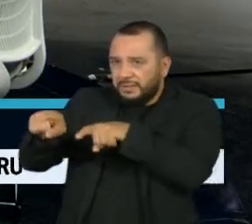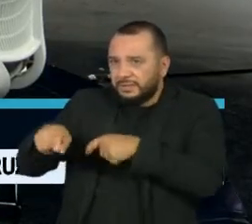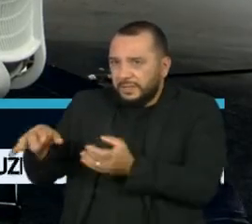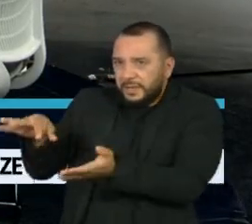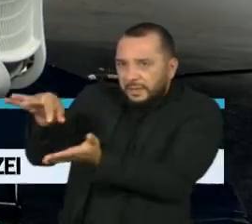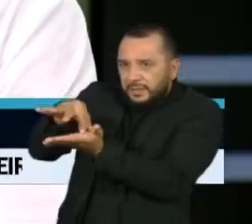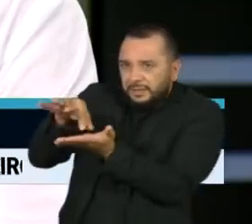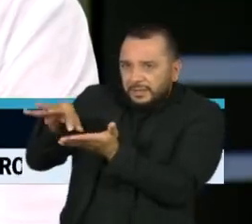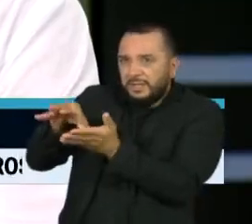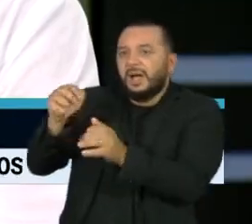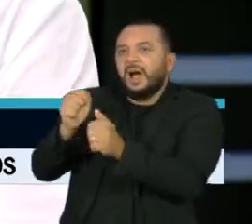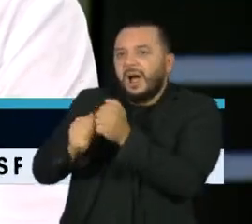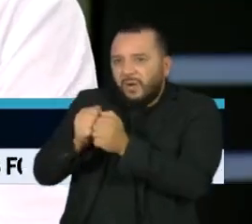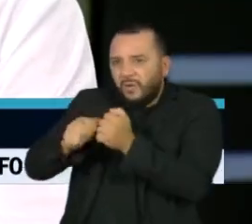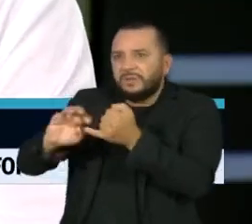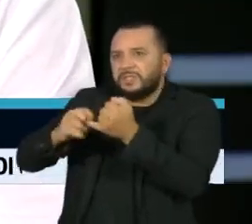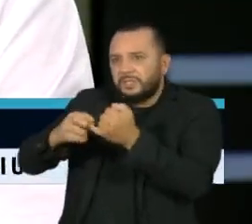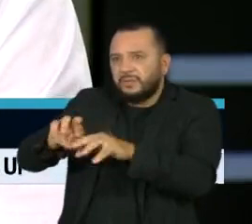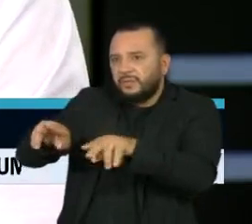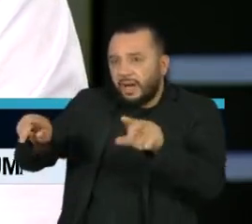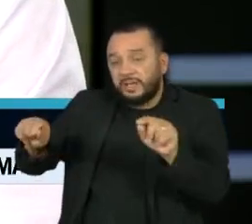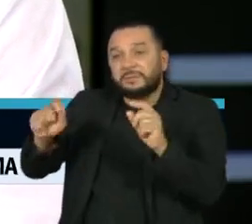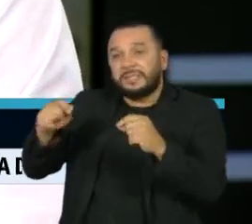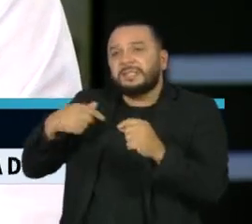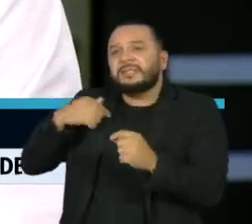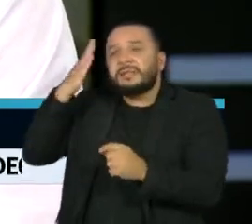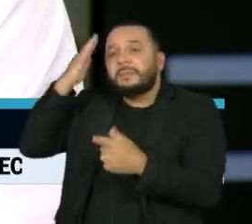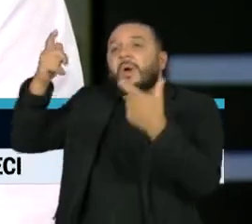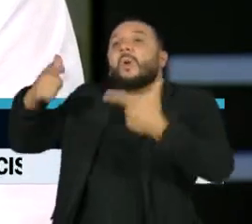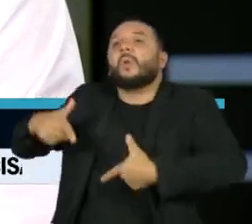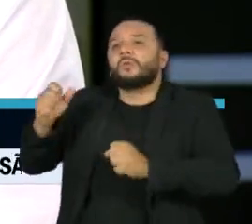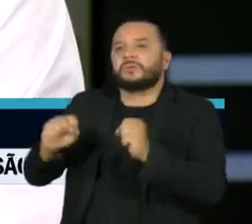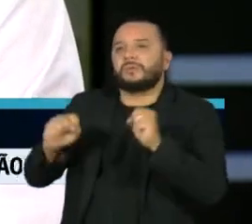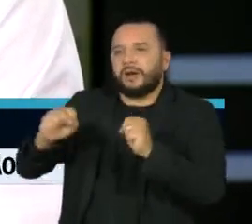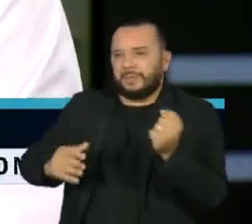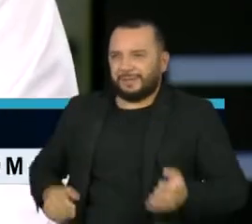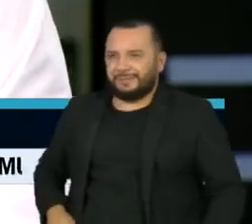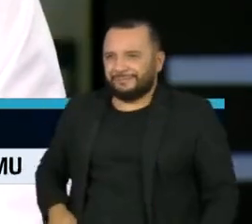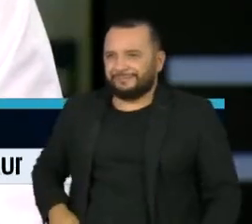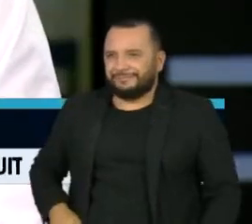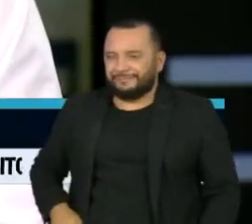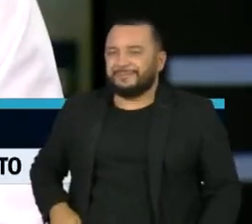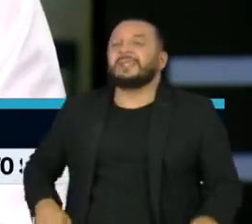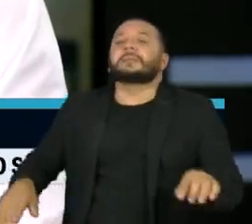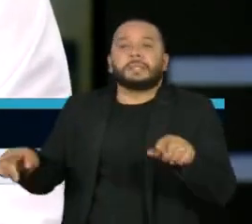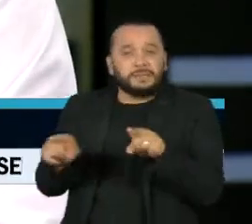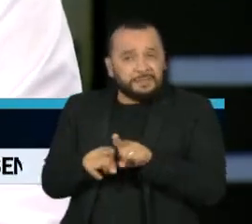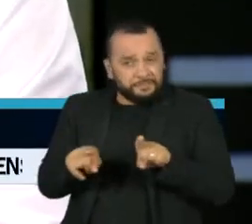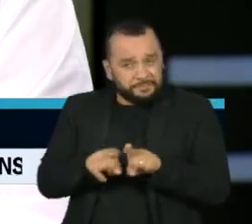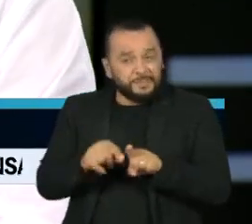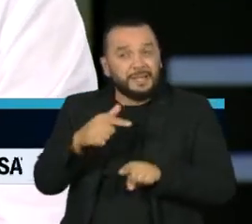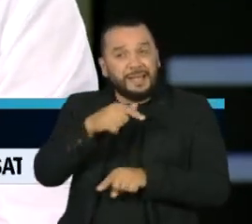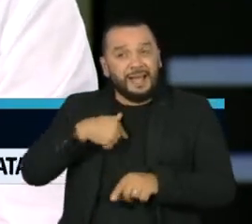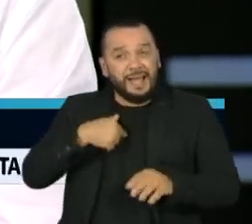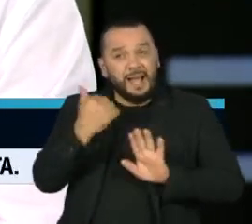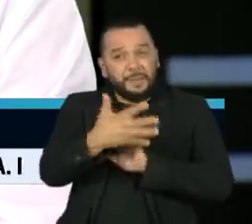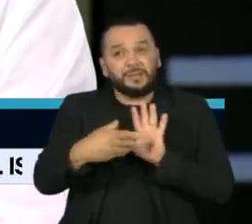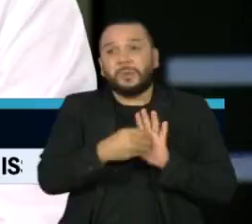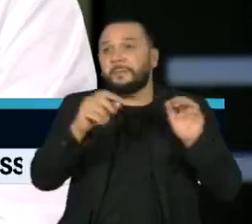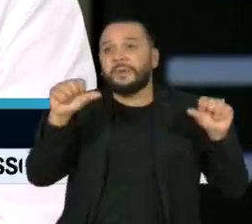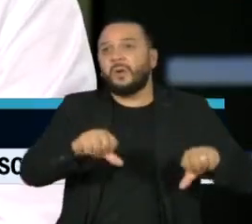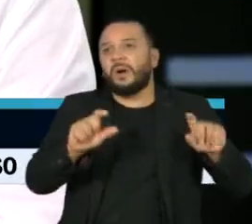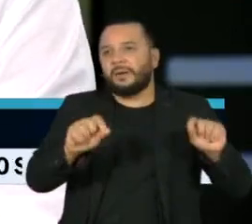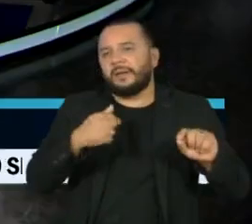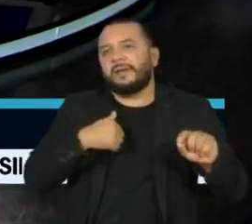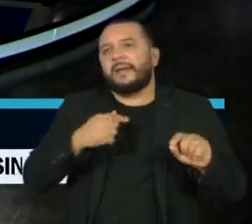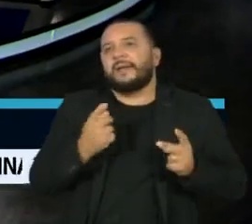pode esquecer que o desmatamento da Amazônia, as queimadas, têm muito a ver com a grilagem de terra. Quer dizer, então, o negócio não